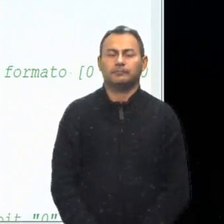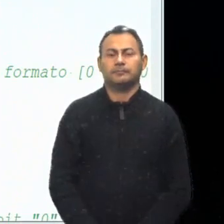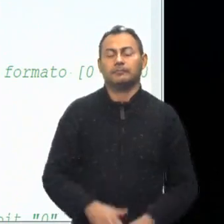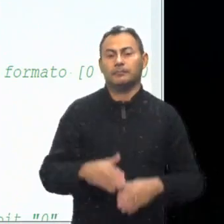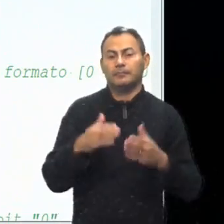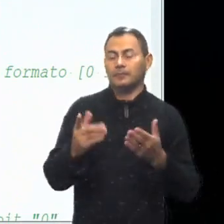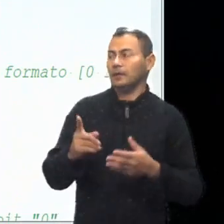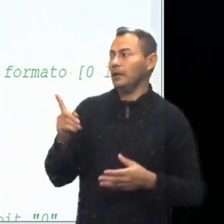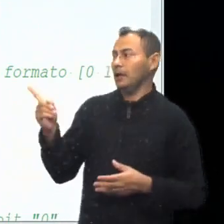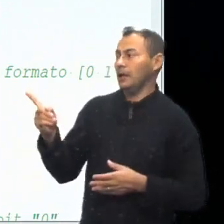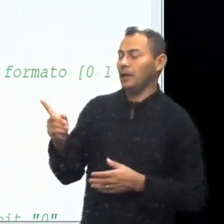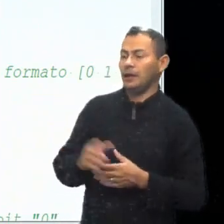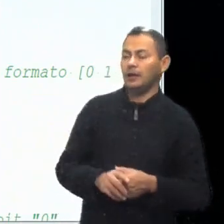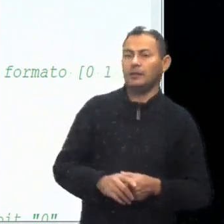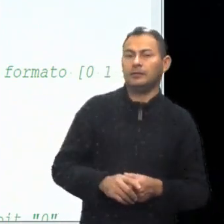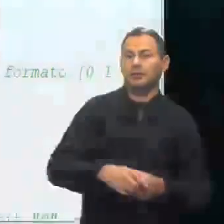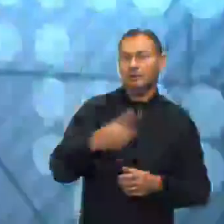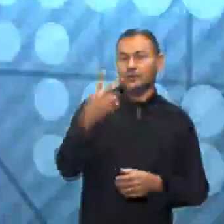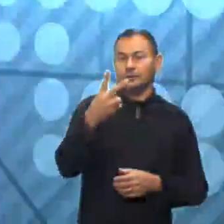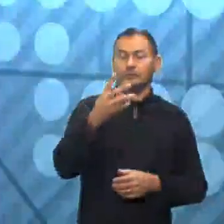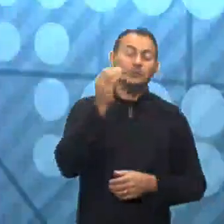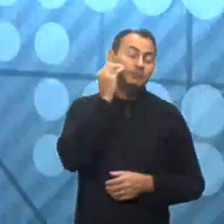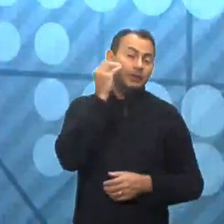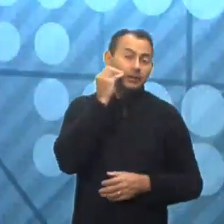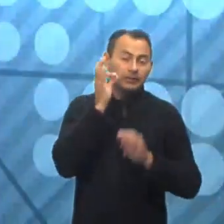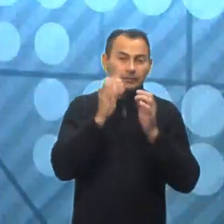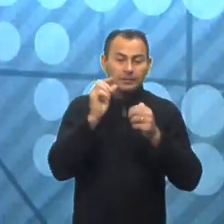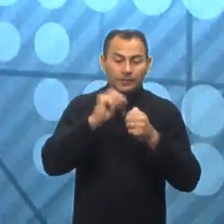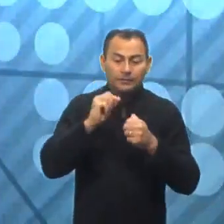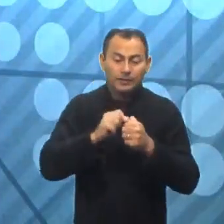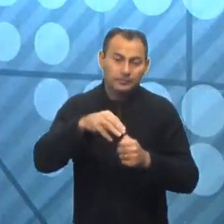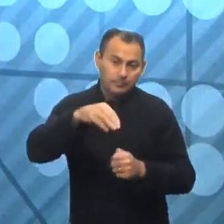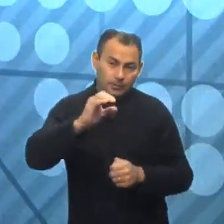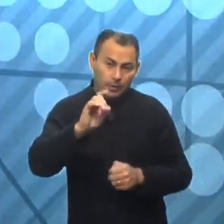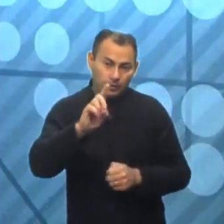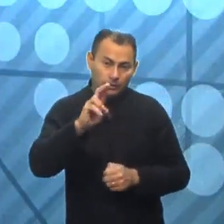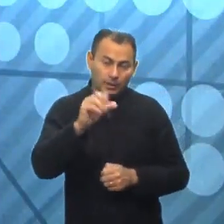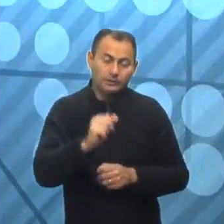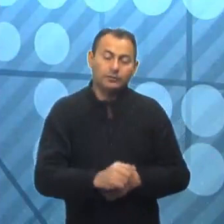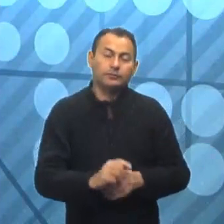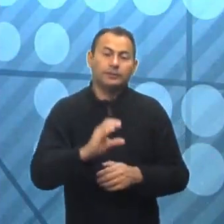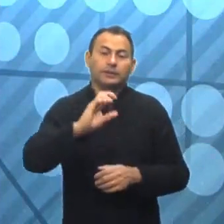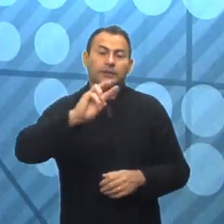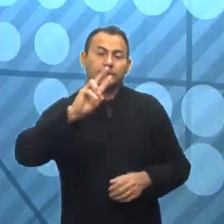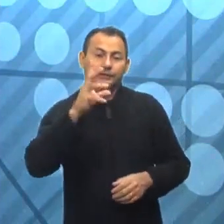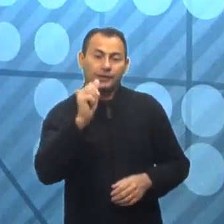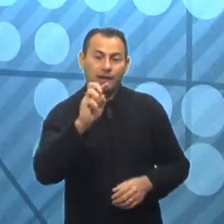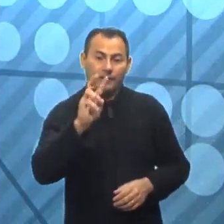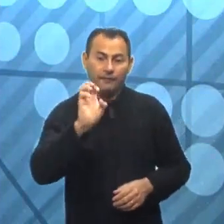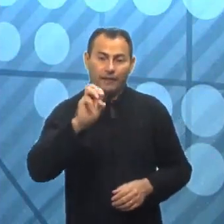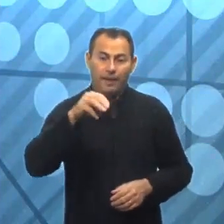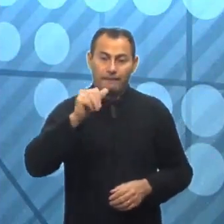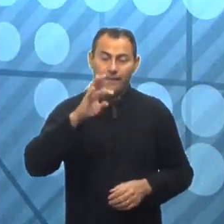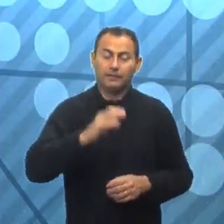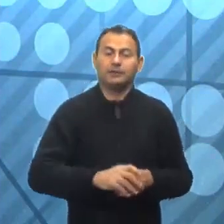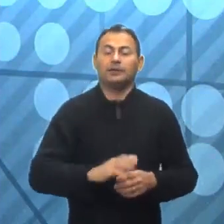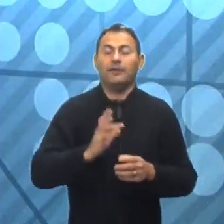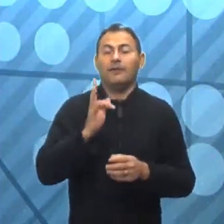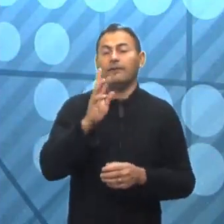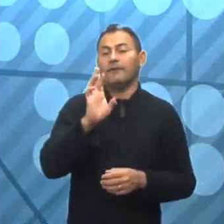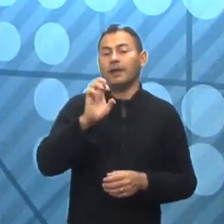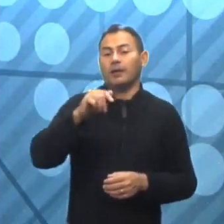Então, essa foi o nosso segundo experimento. Você fez a modulação por chaveamento de frequência. Por que